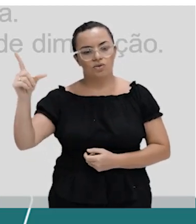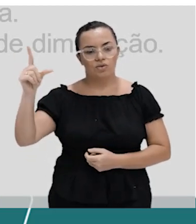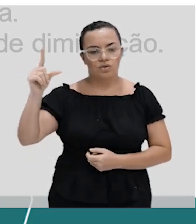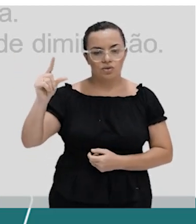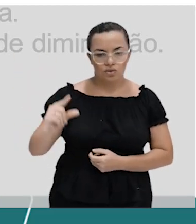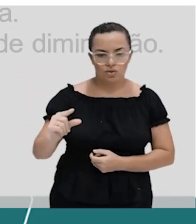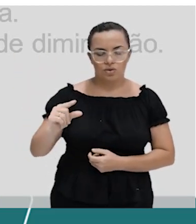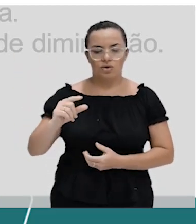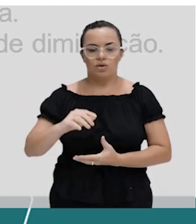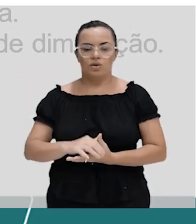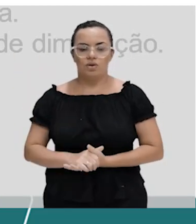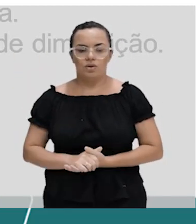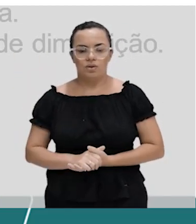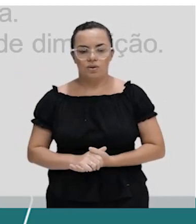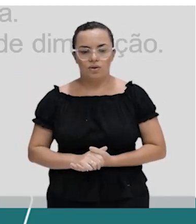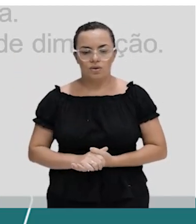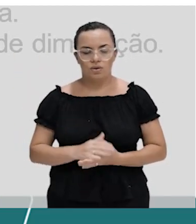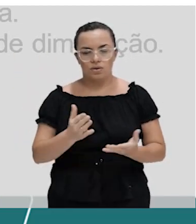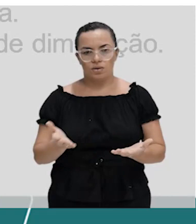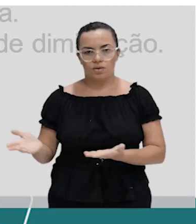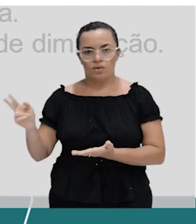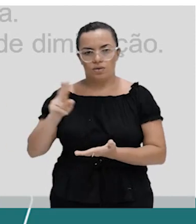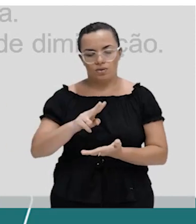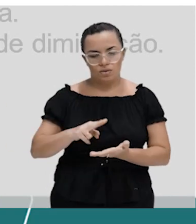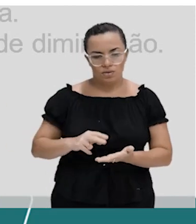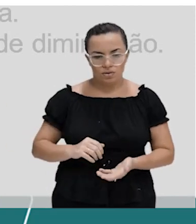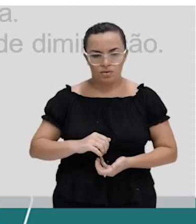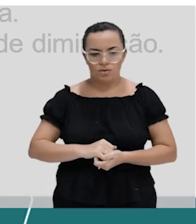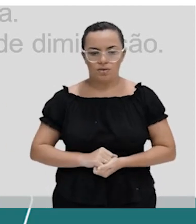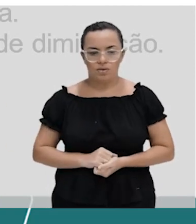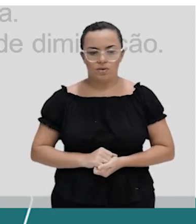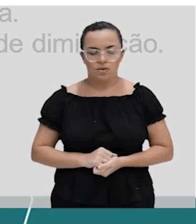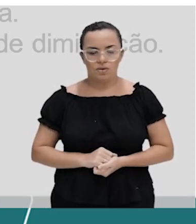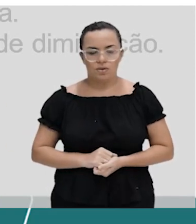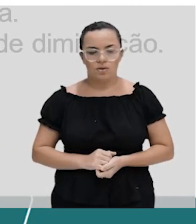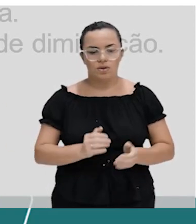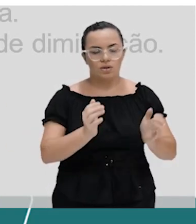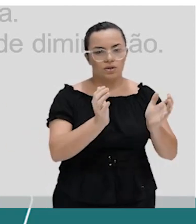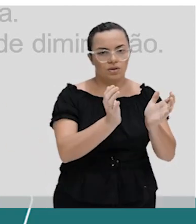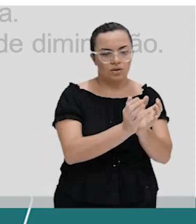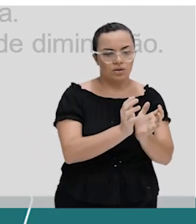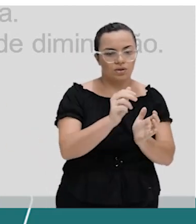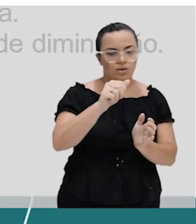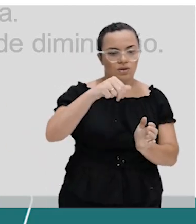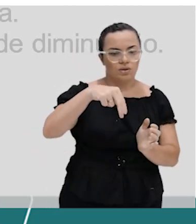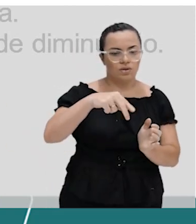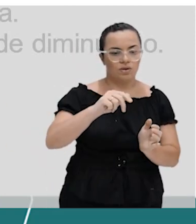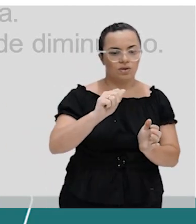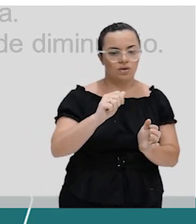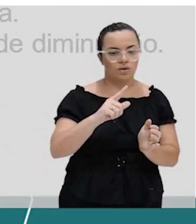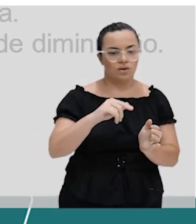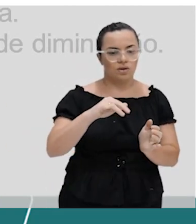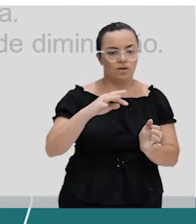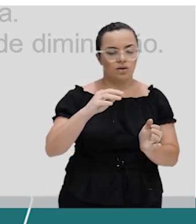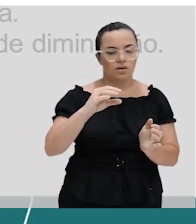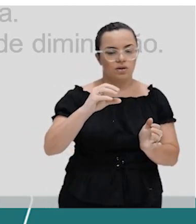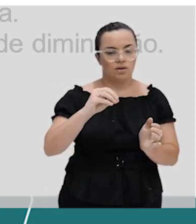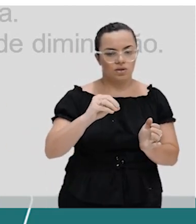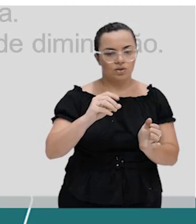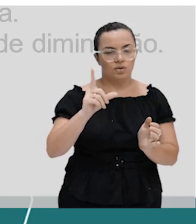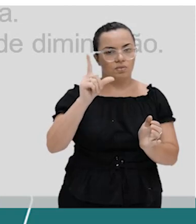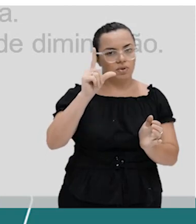ser analítico, substantivo acompanhado de um adjetivo que indica pequenez, casa pequena,